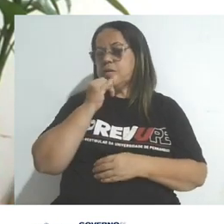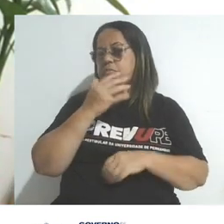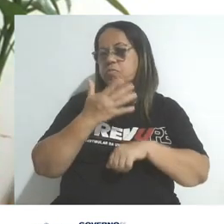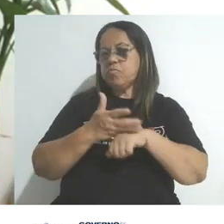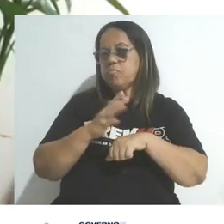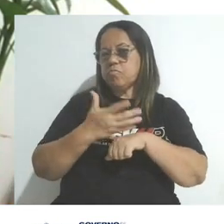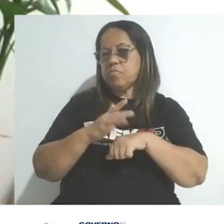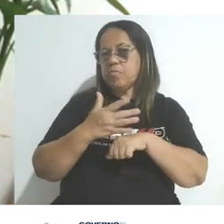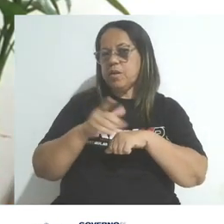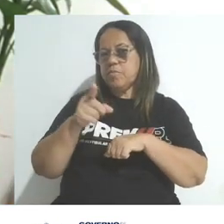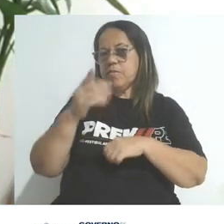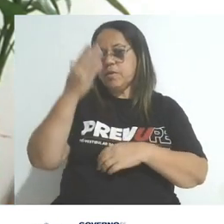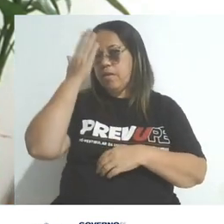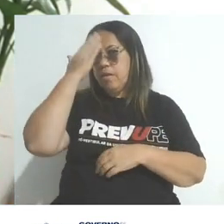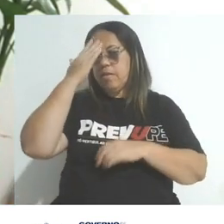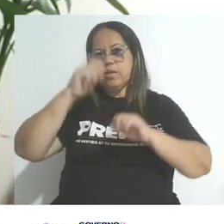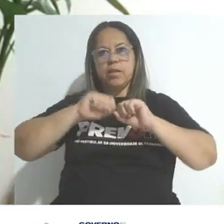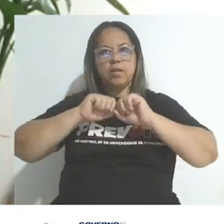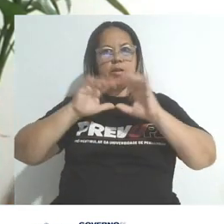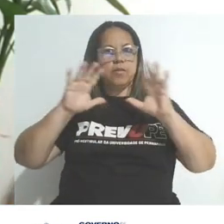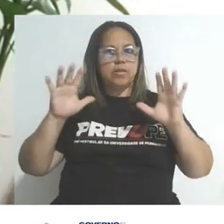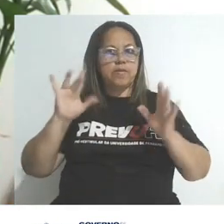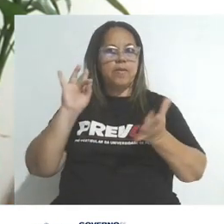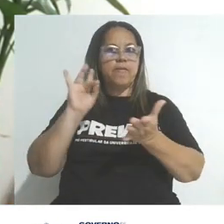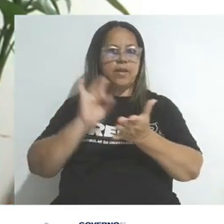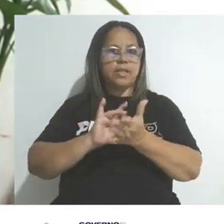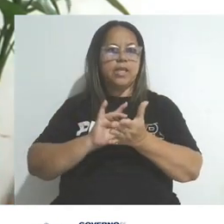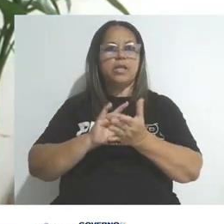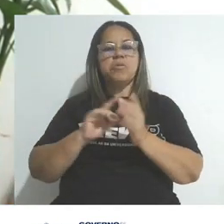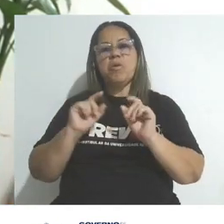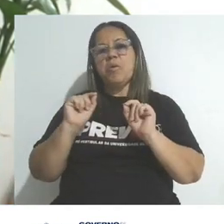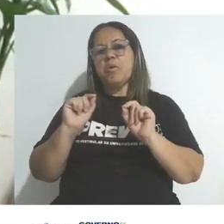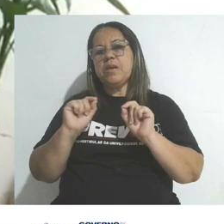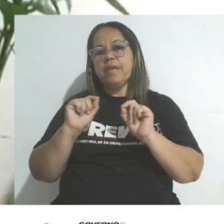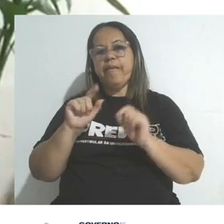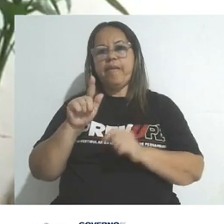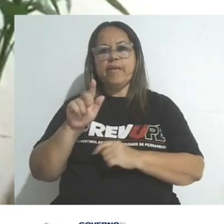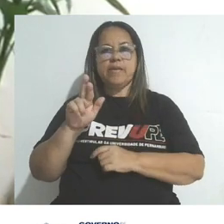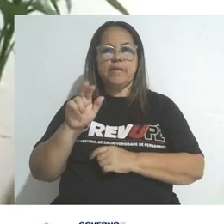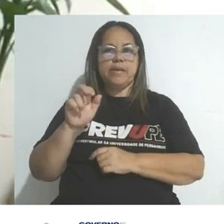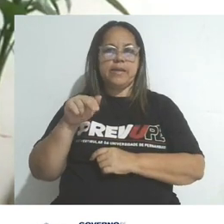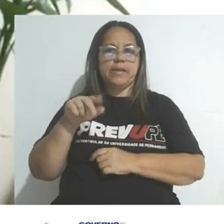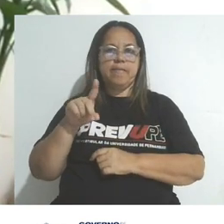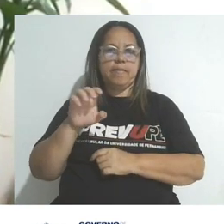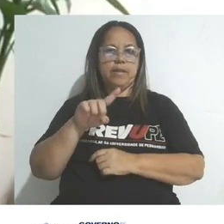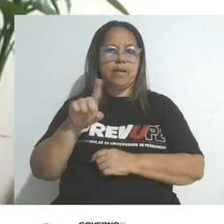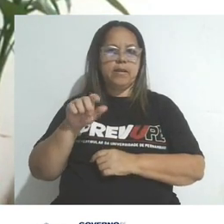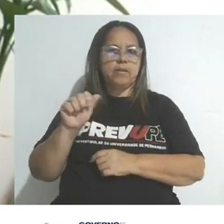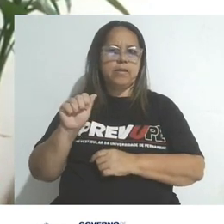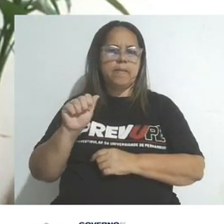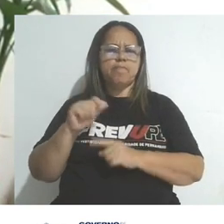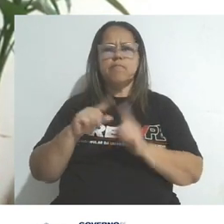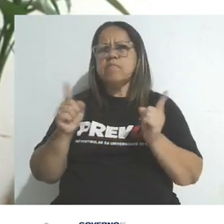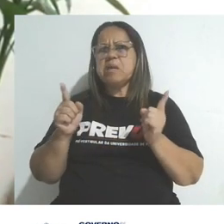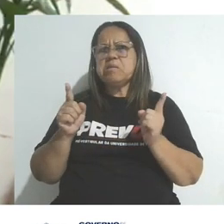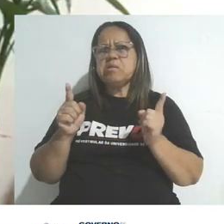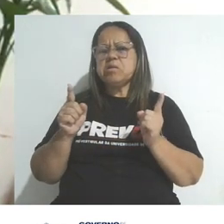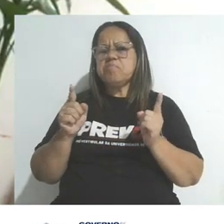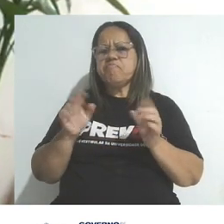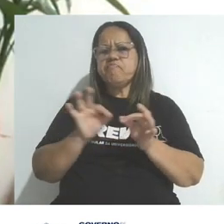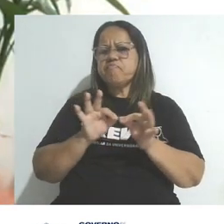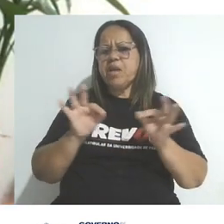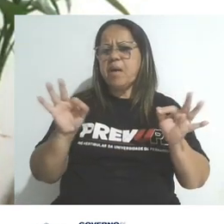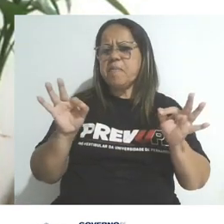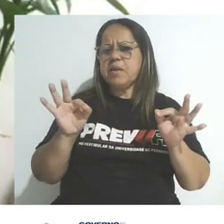e objetivos para vocês compreenderem o sentido de fato do que vem a ser grandezas. E com relação às medidas, né? A